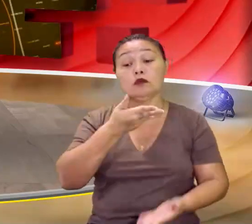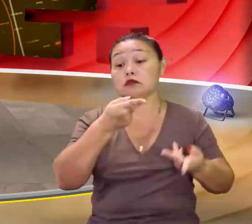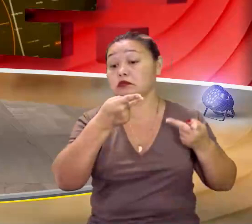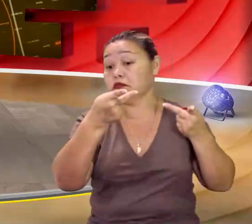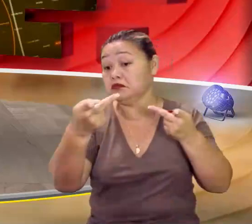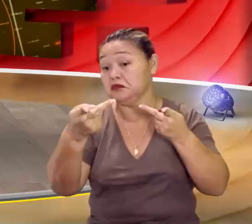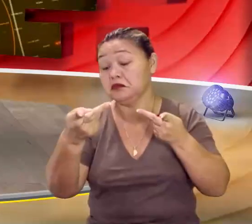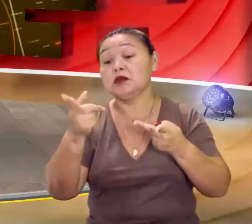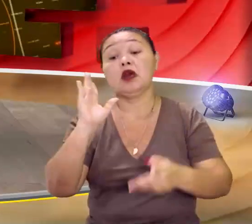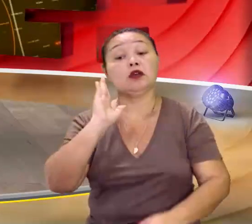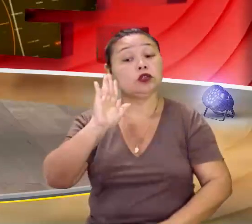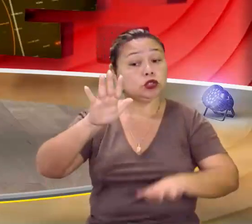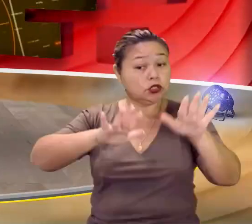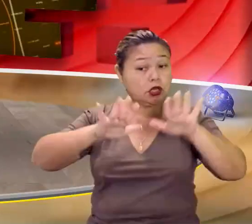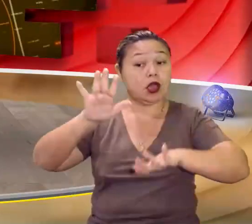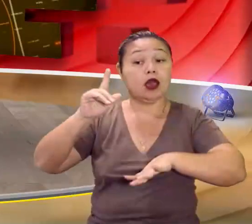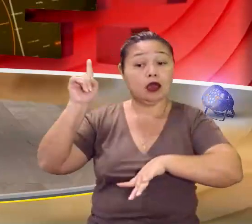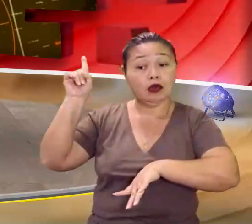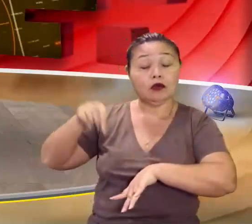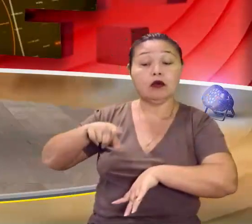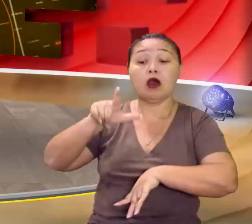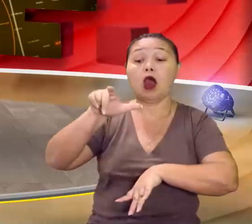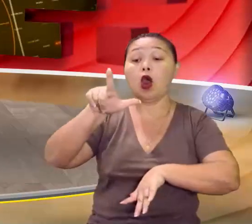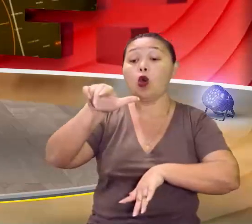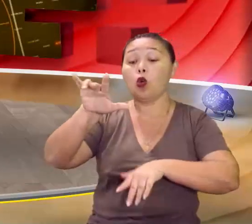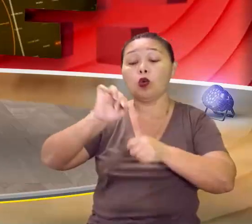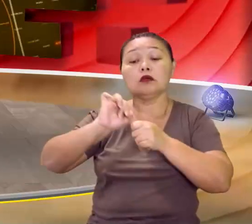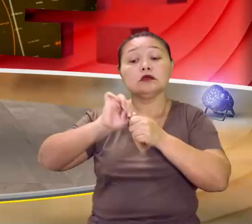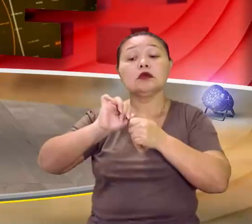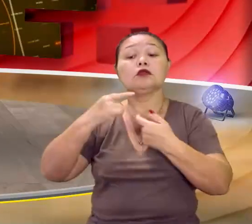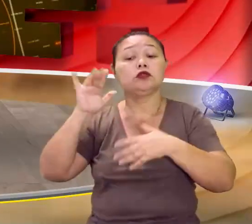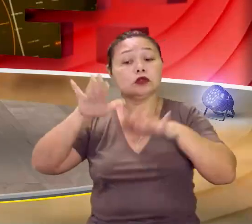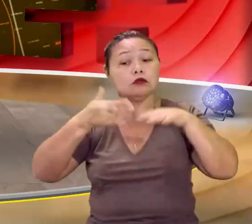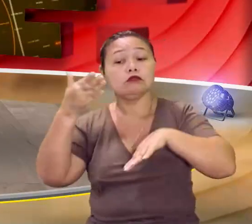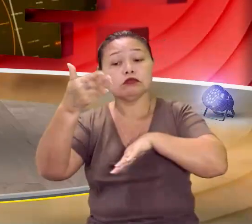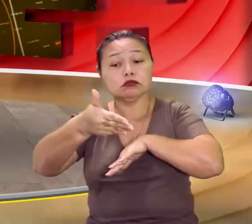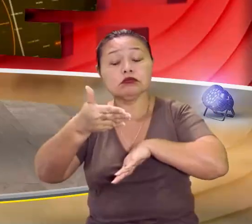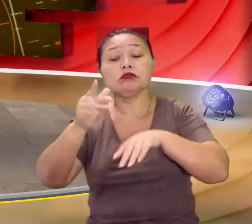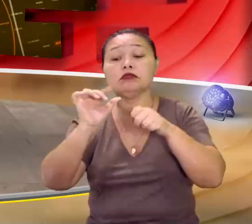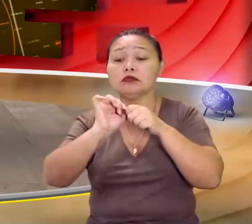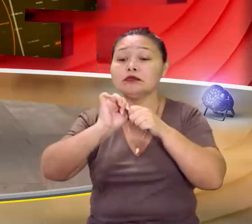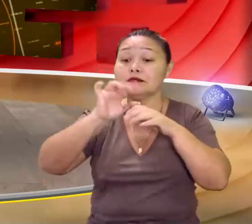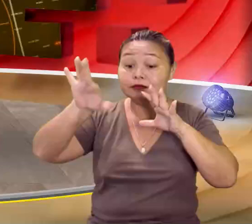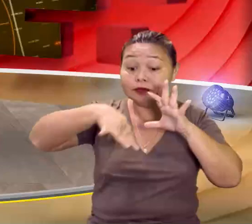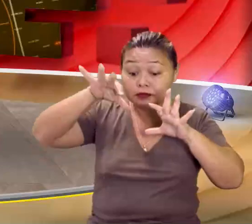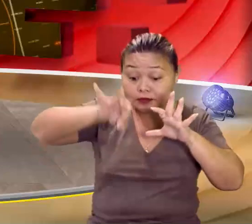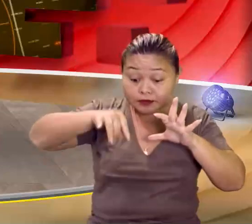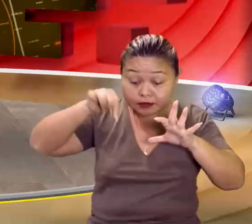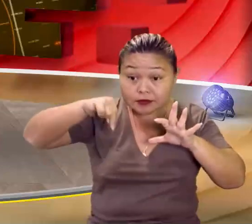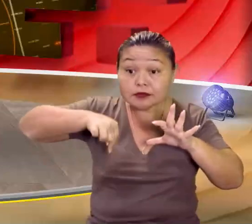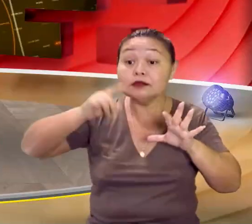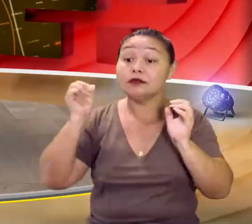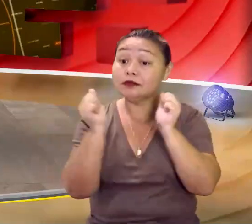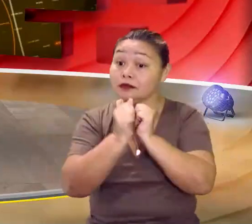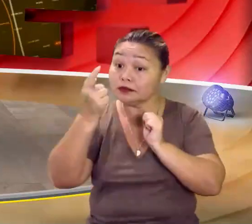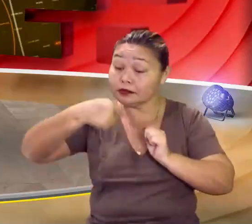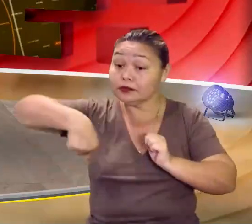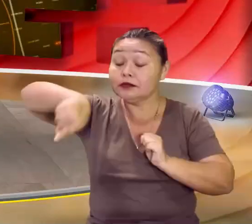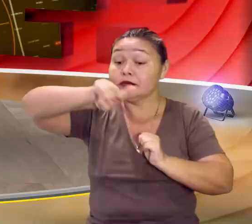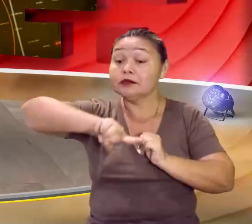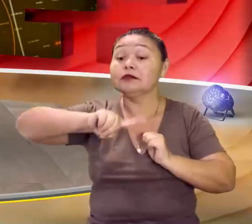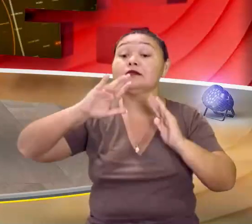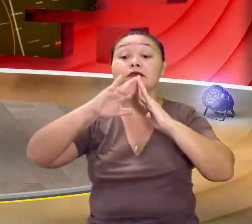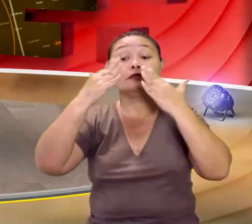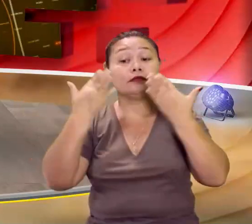foi, mas eu já fui algumas vezes e realmente é muito compensador. A gente faz o sorteio ao vivo aqui com vocês, tá? E a